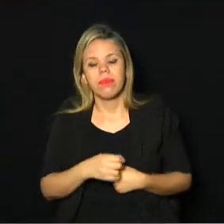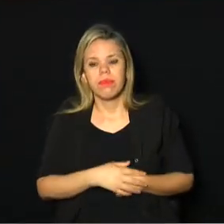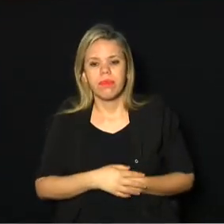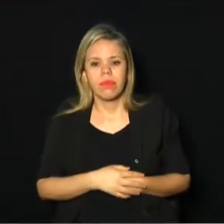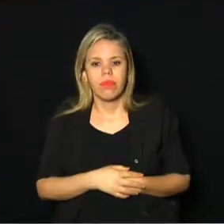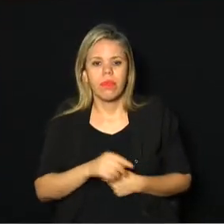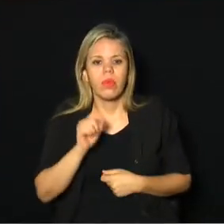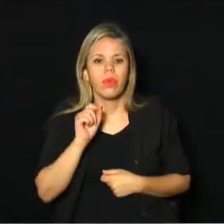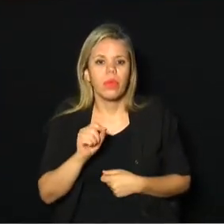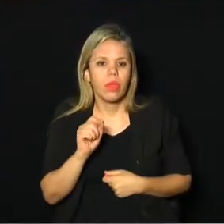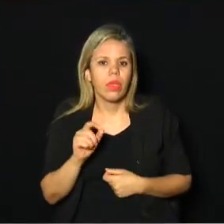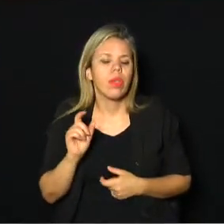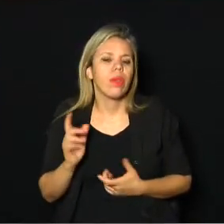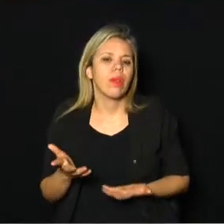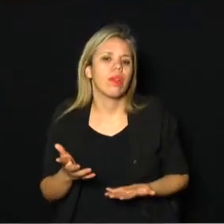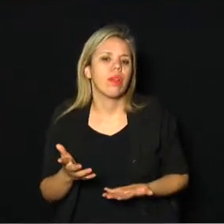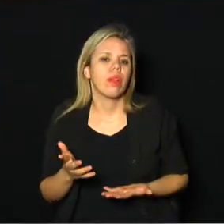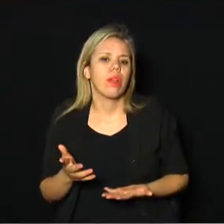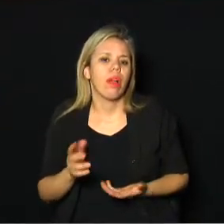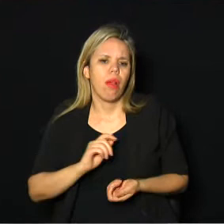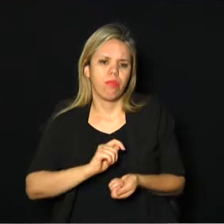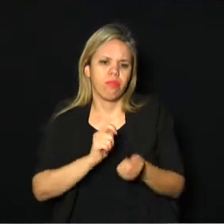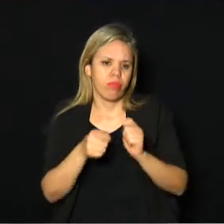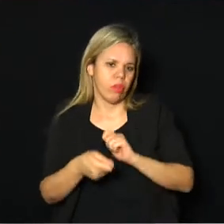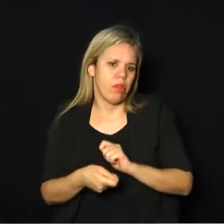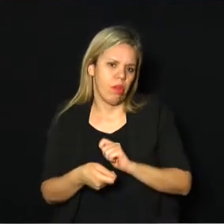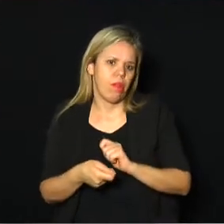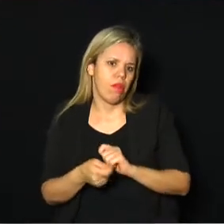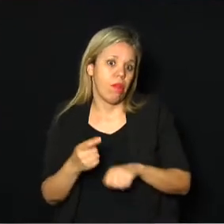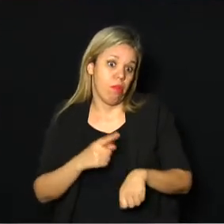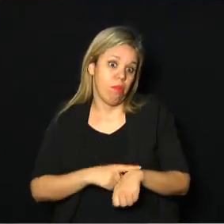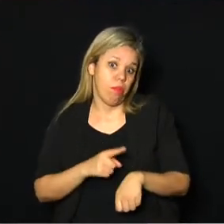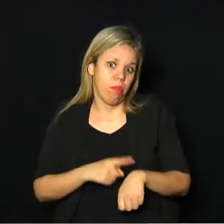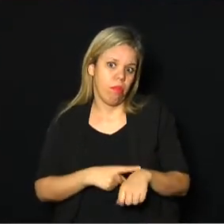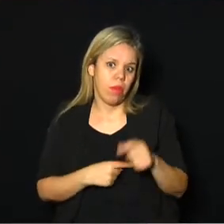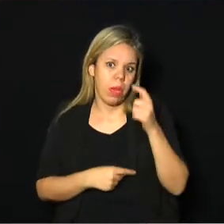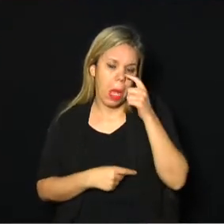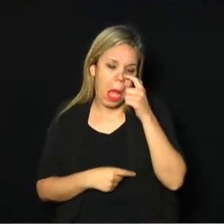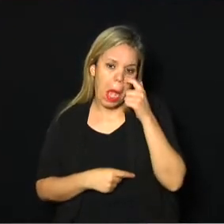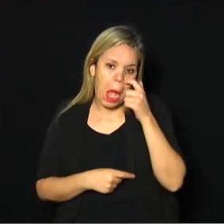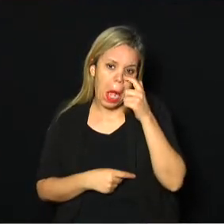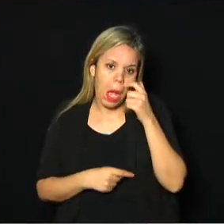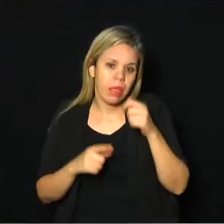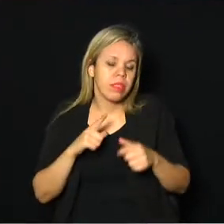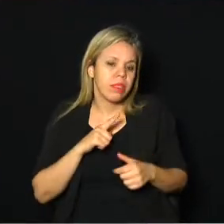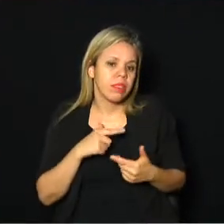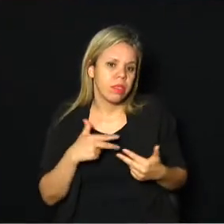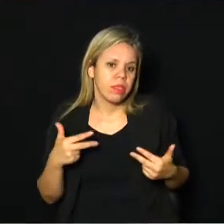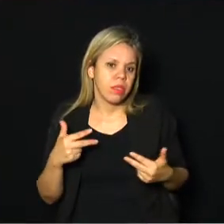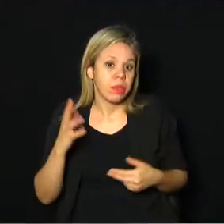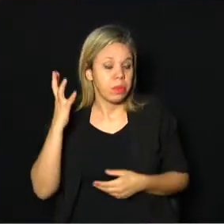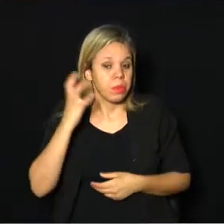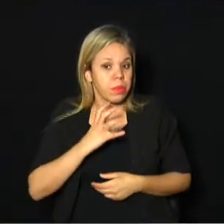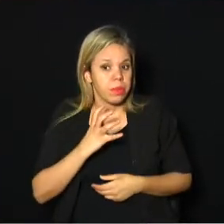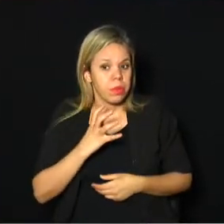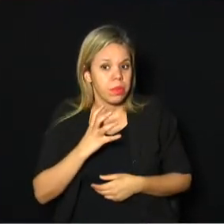os serviços sejam adaptados para esse momento. Então, tem uma questão que é muito séria, que é uma situação que a gente